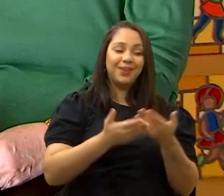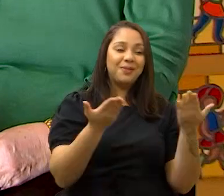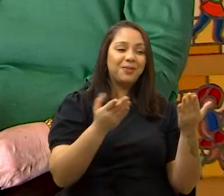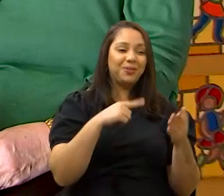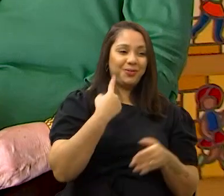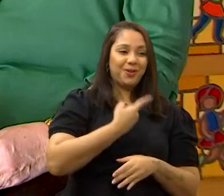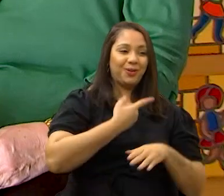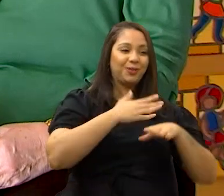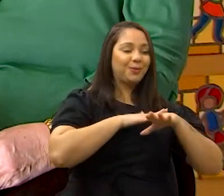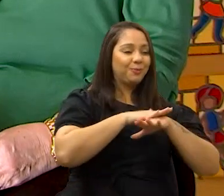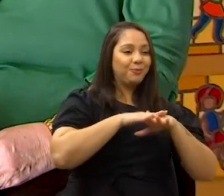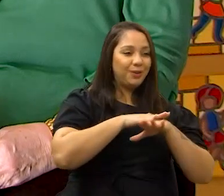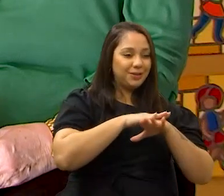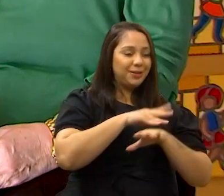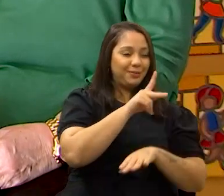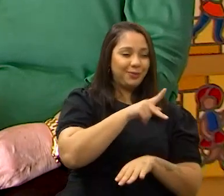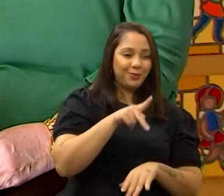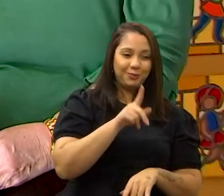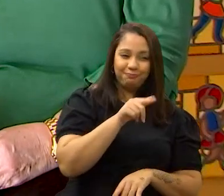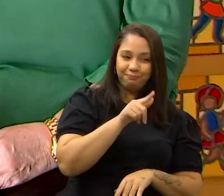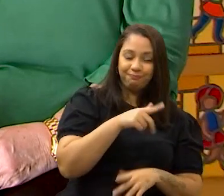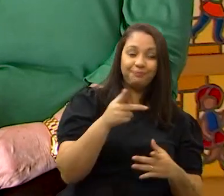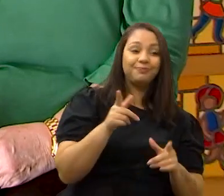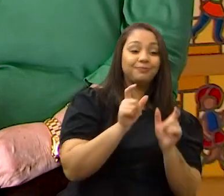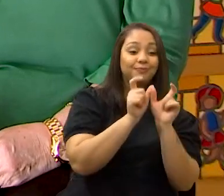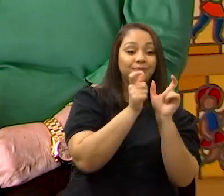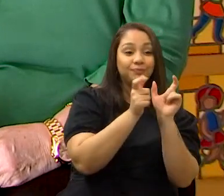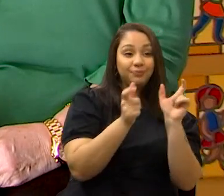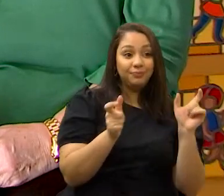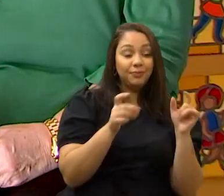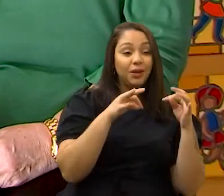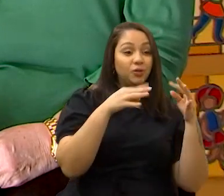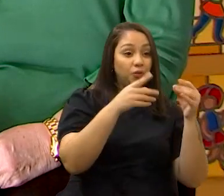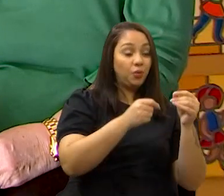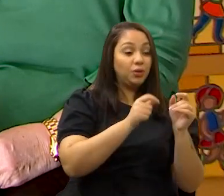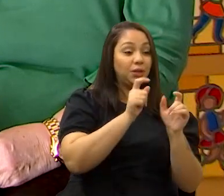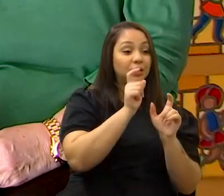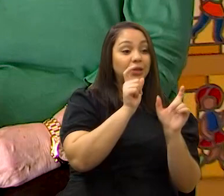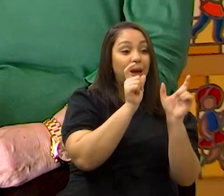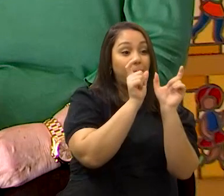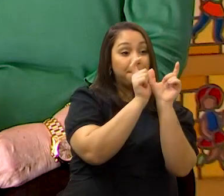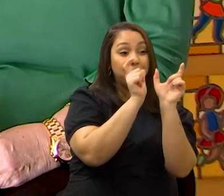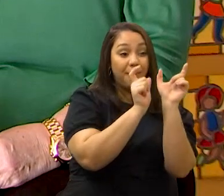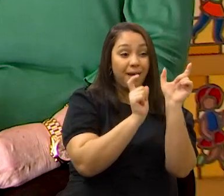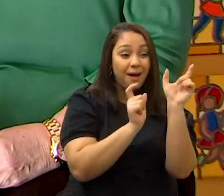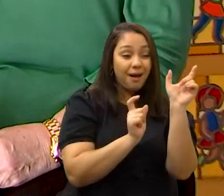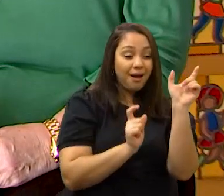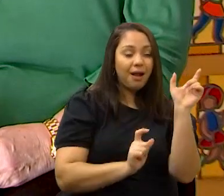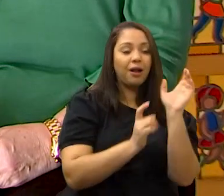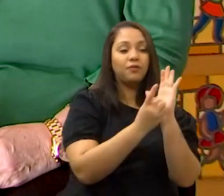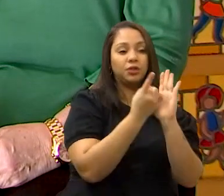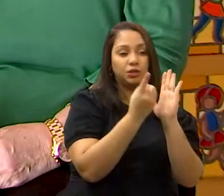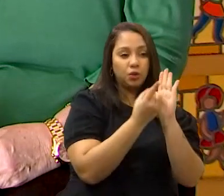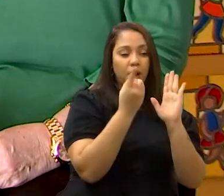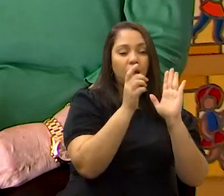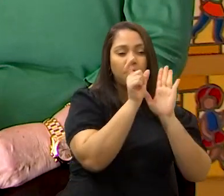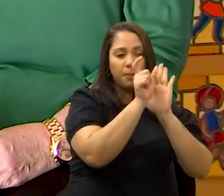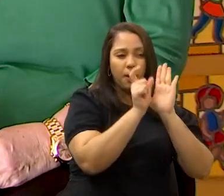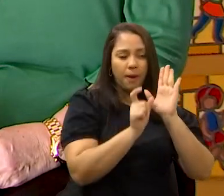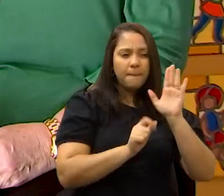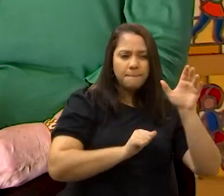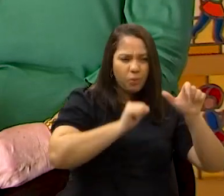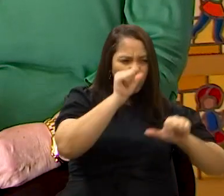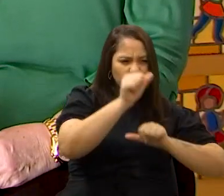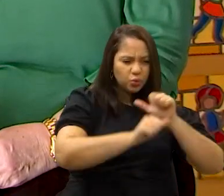A gente estava conversando, né, professora? O verbete, todas as palavras, evidentemente, que estão no dicionário, e